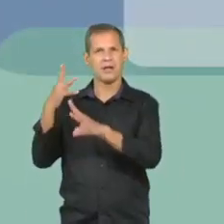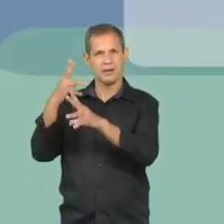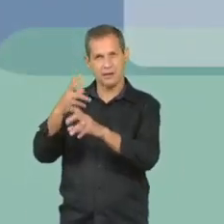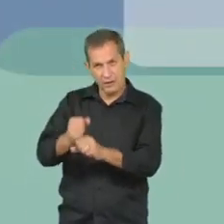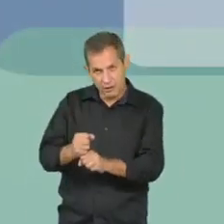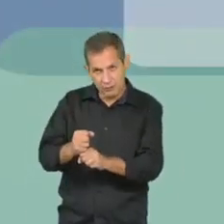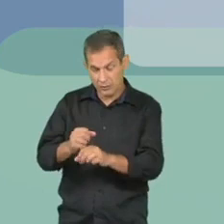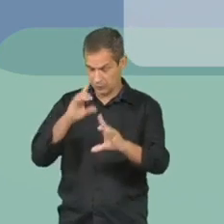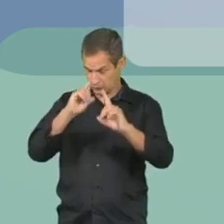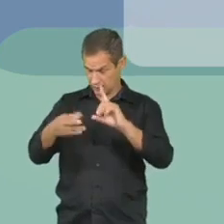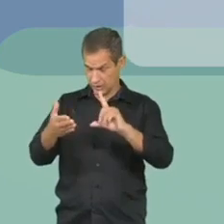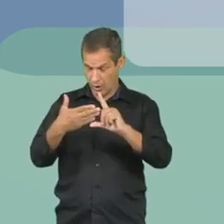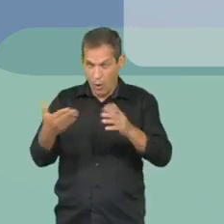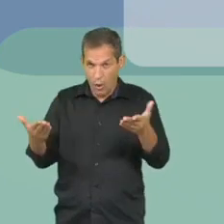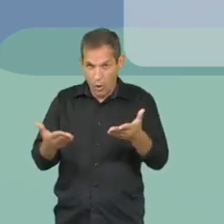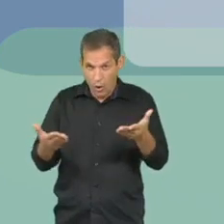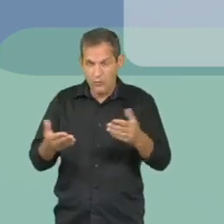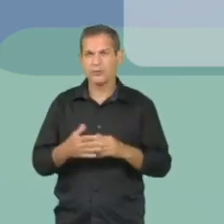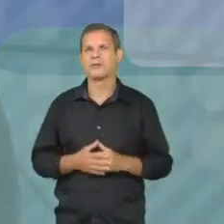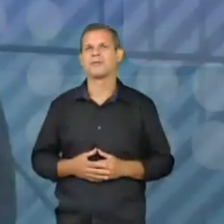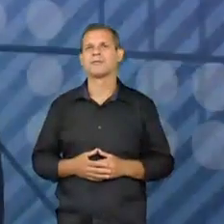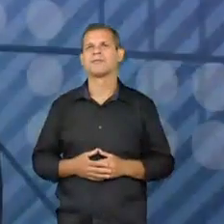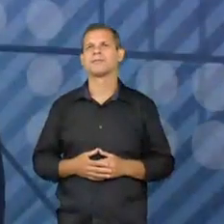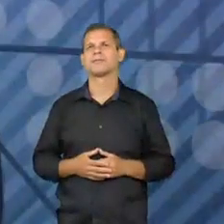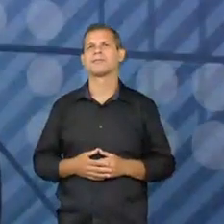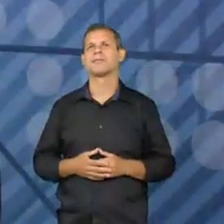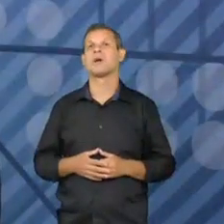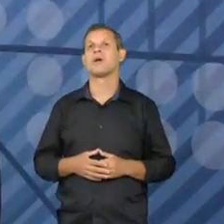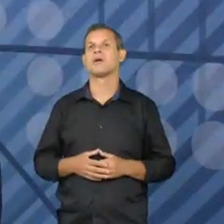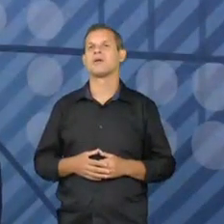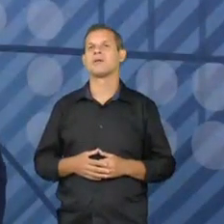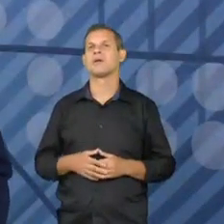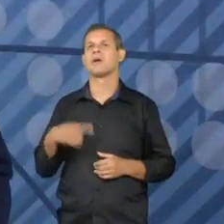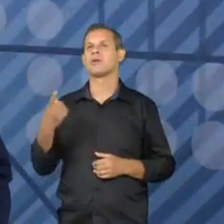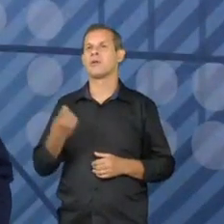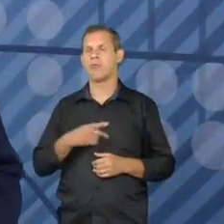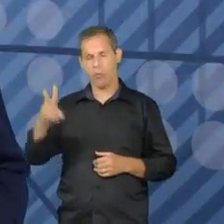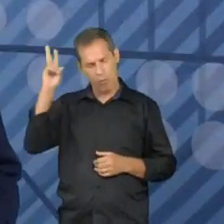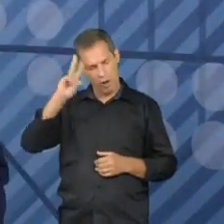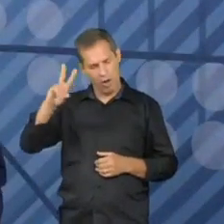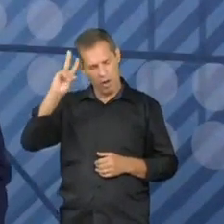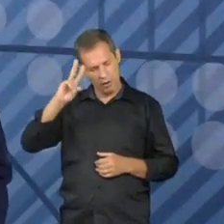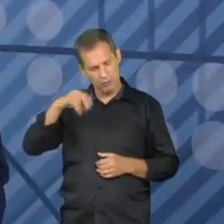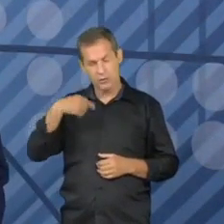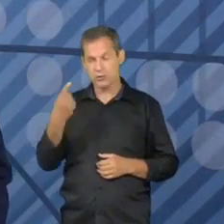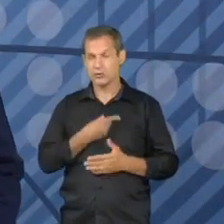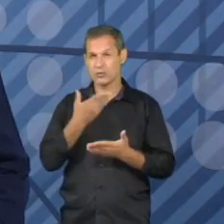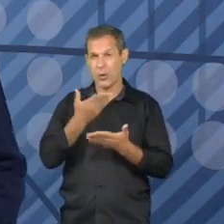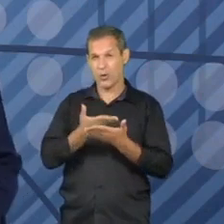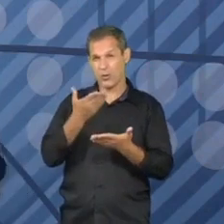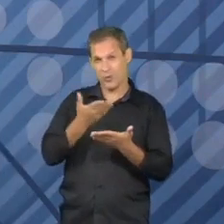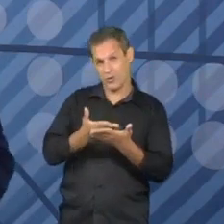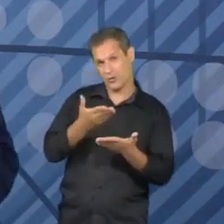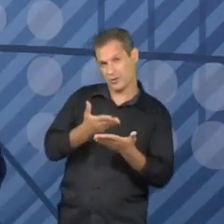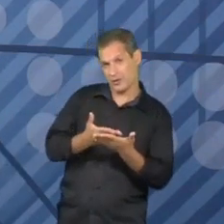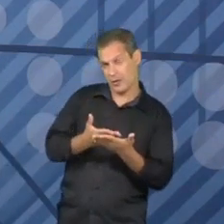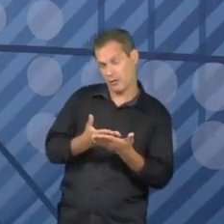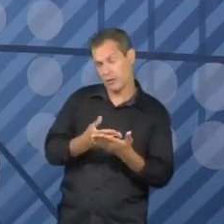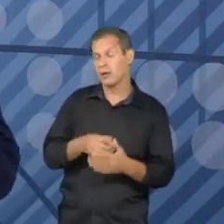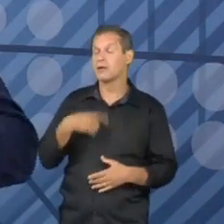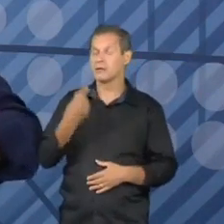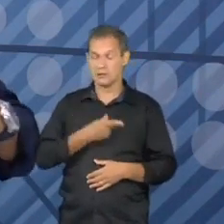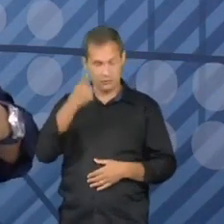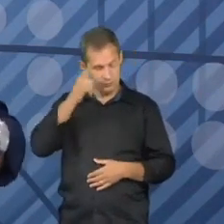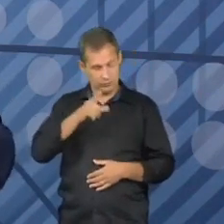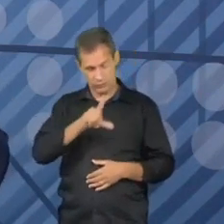Recapitulando aqui os dados da nossa aula de hoje, então vamos relembrar aqui o que foi visto, até para que a gente